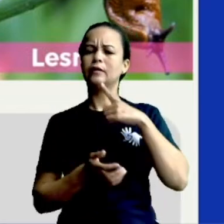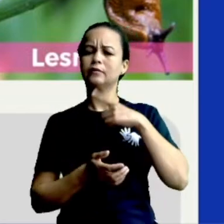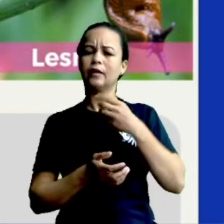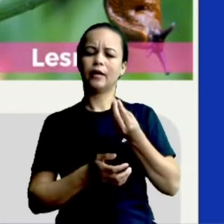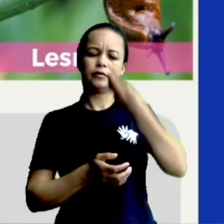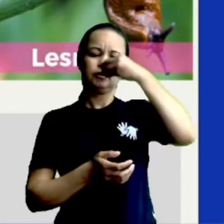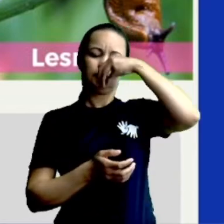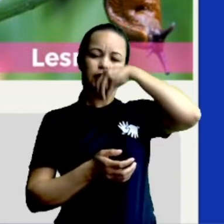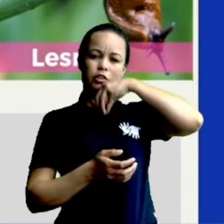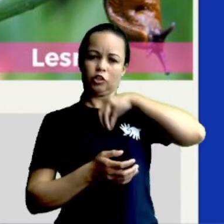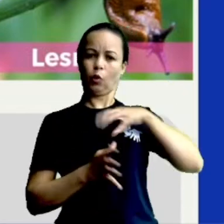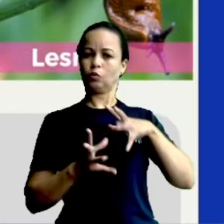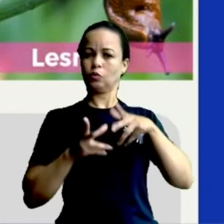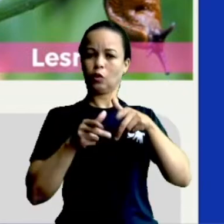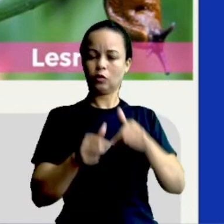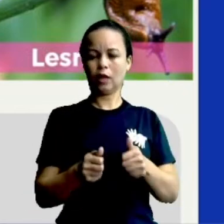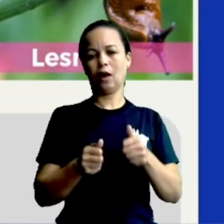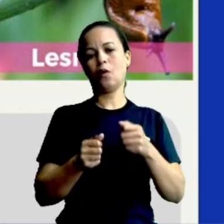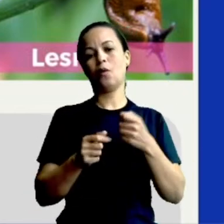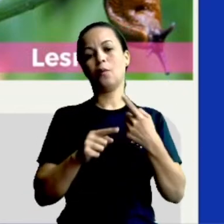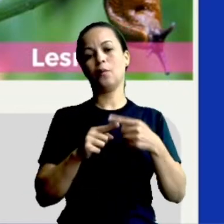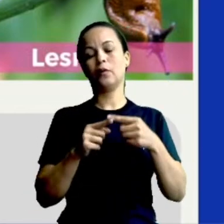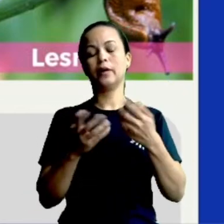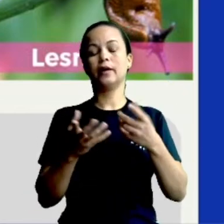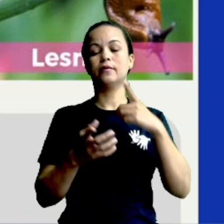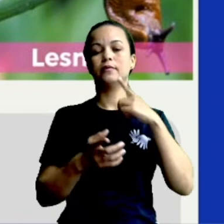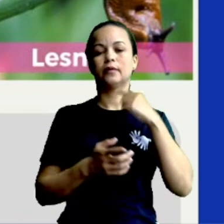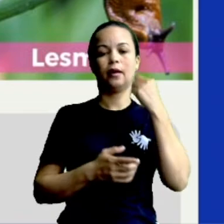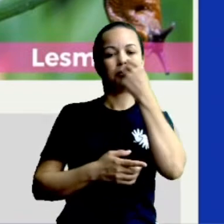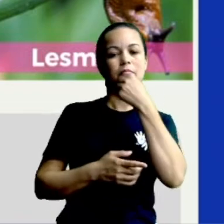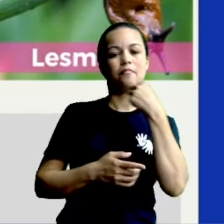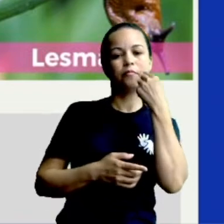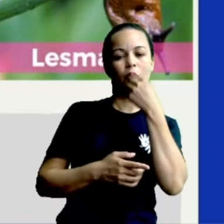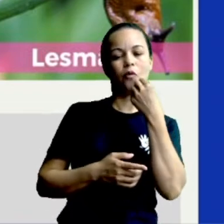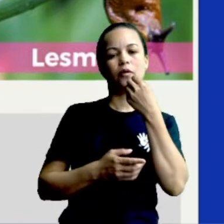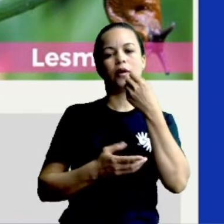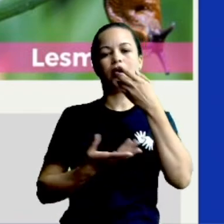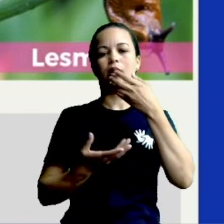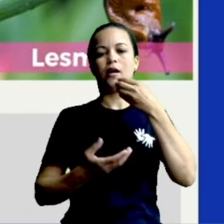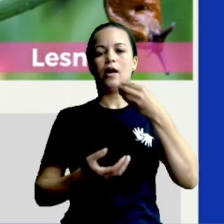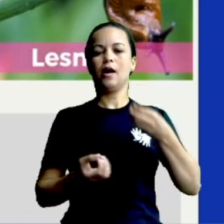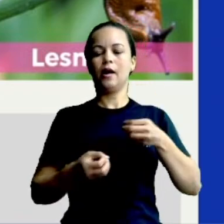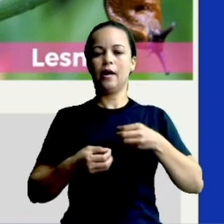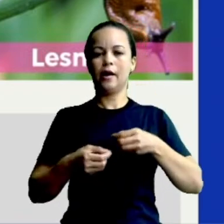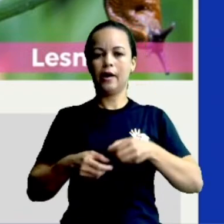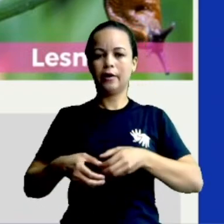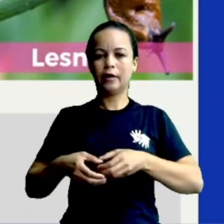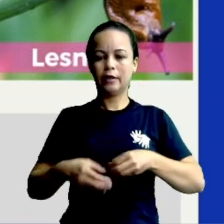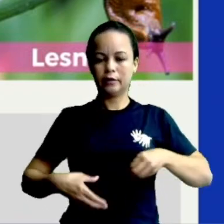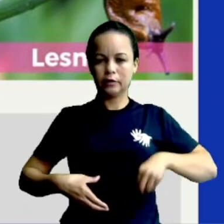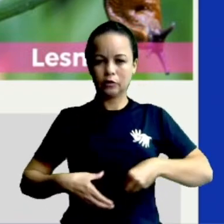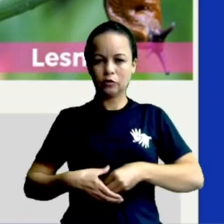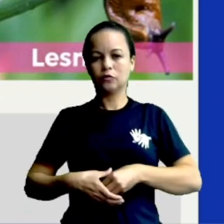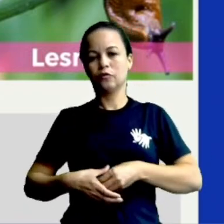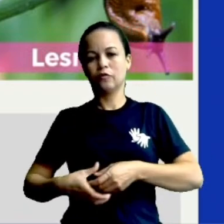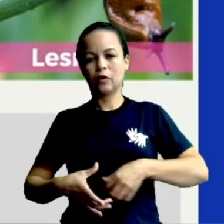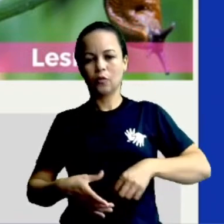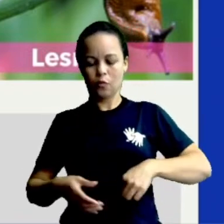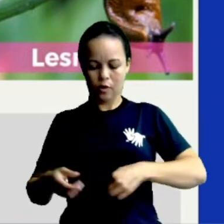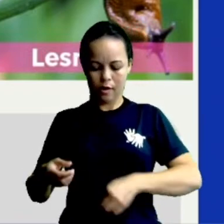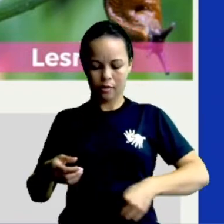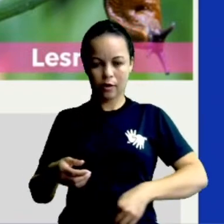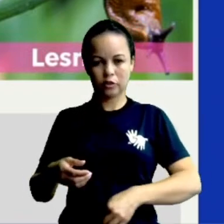Quando a gente fala de digestão completa, é que ele possui boca, esôfago, estômago, intestino e ânus. Então